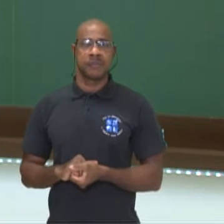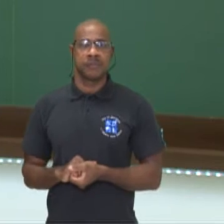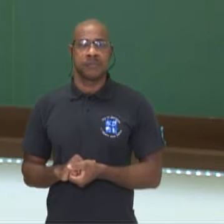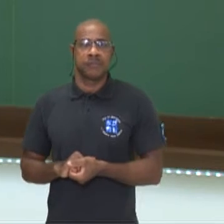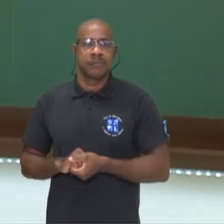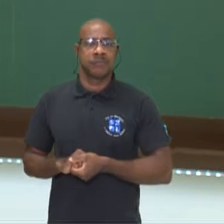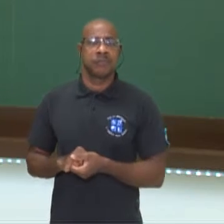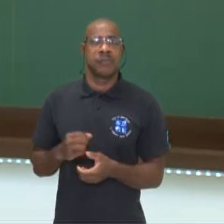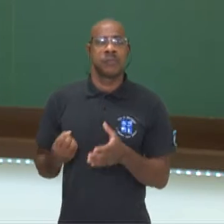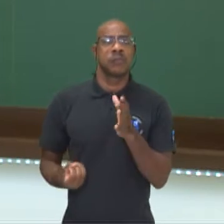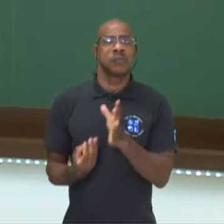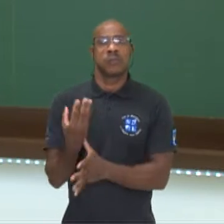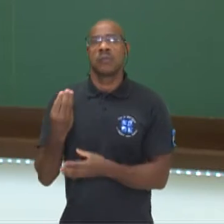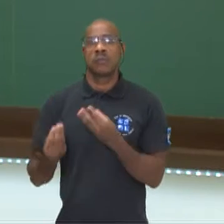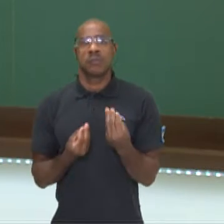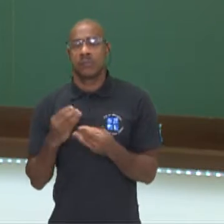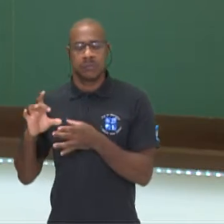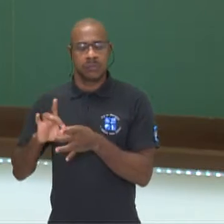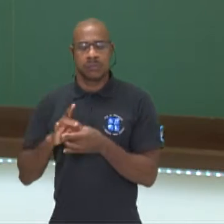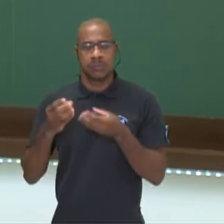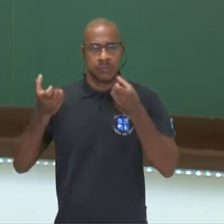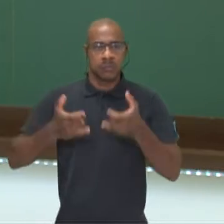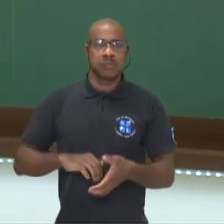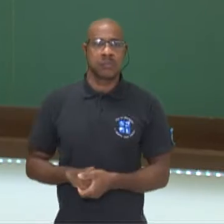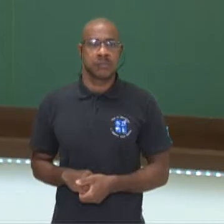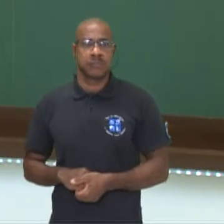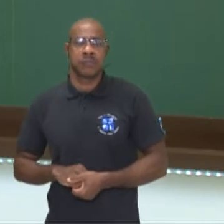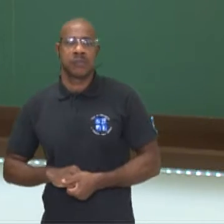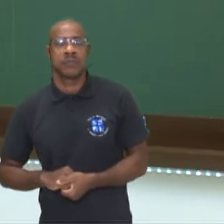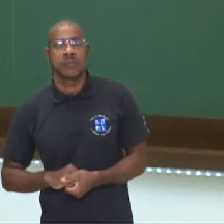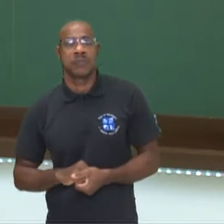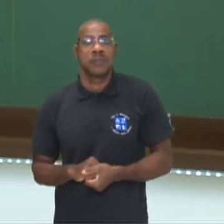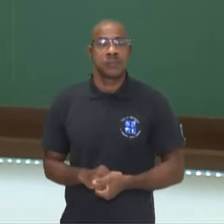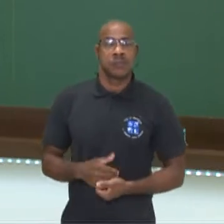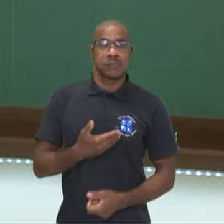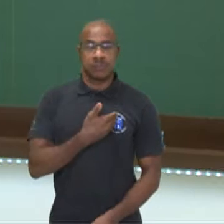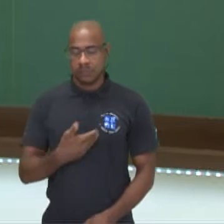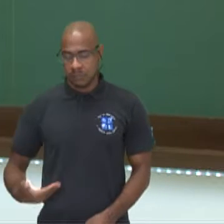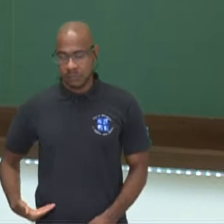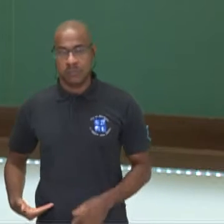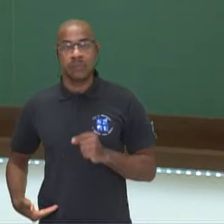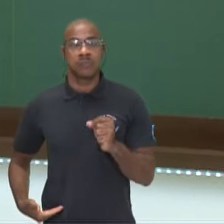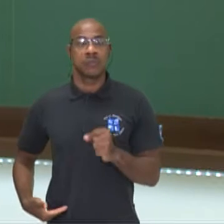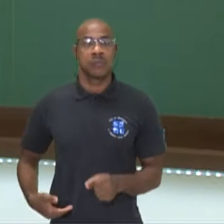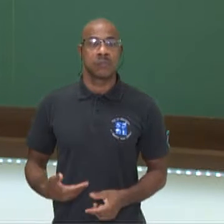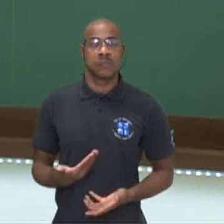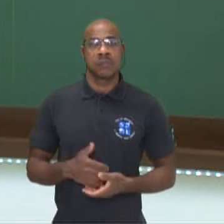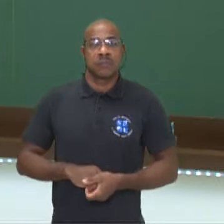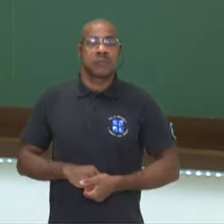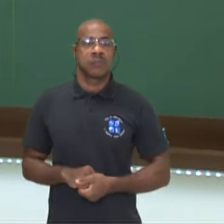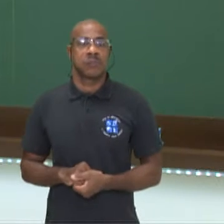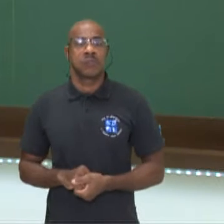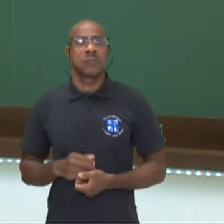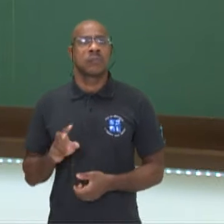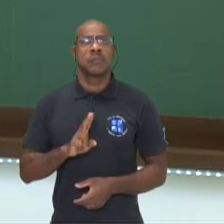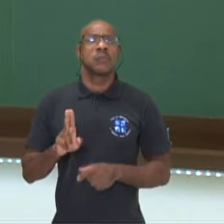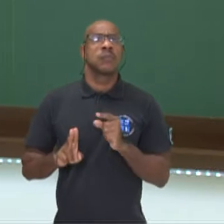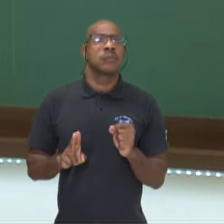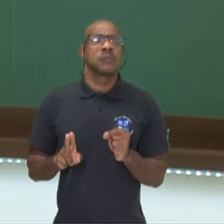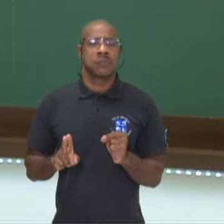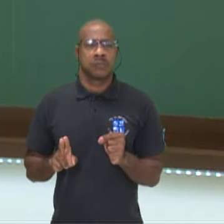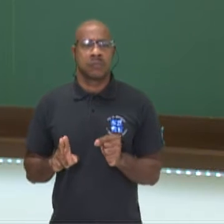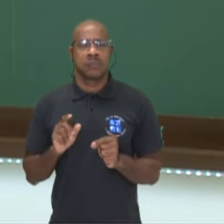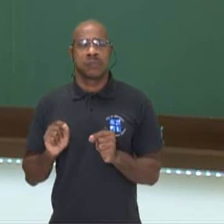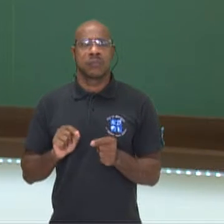Contexto de surgimento. O Estado do bem-estar social também é chamado de welfare state